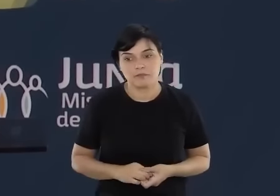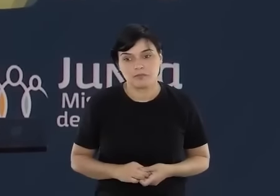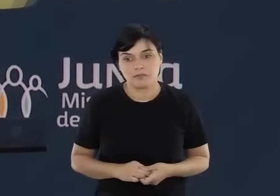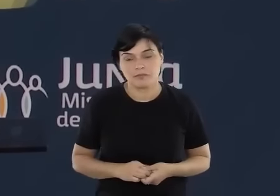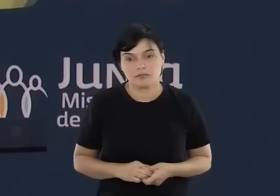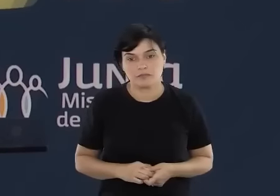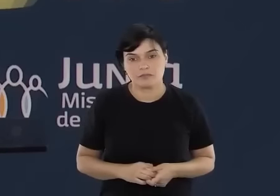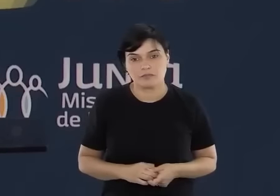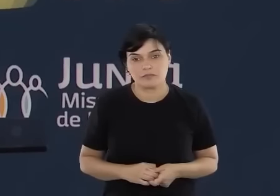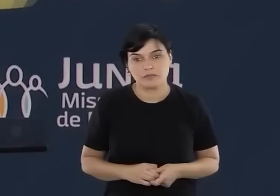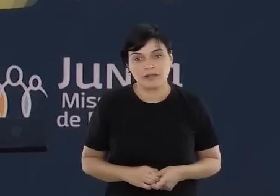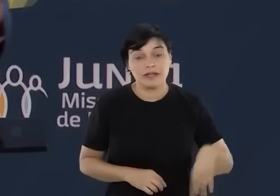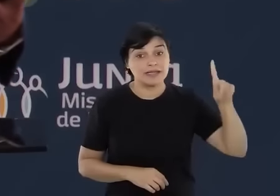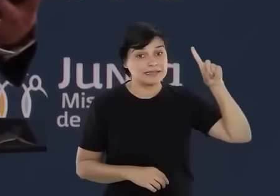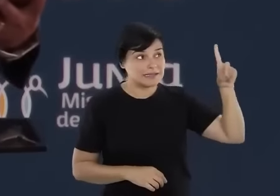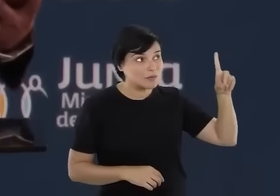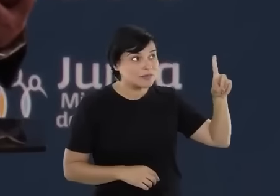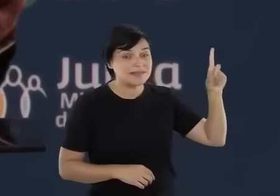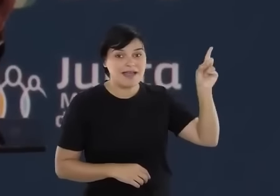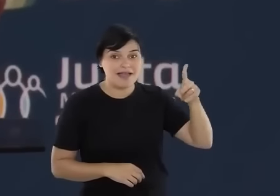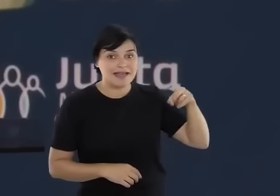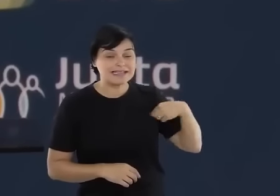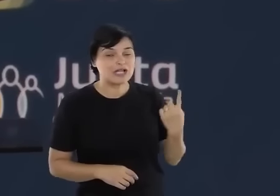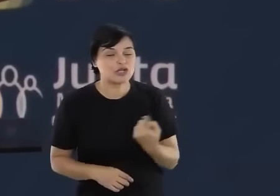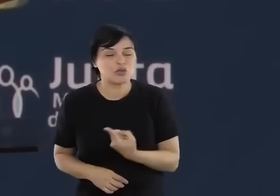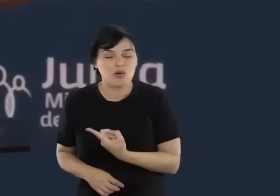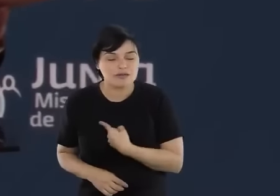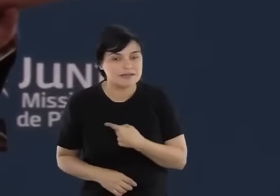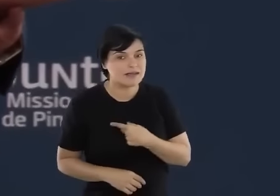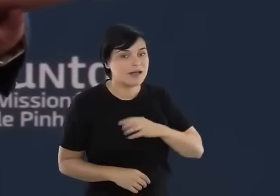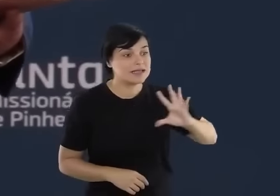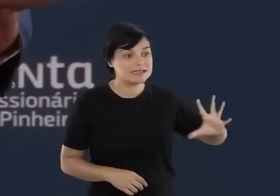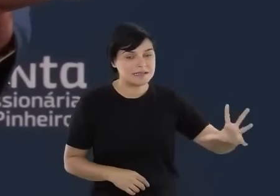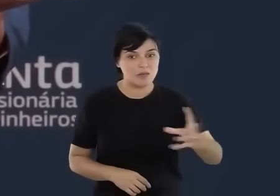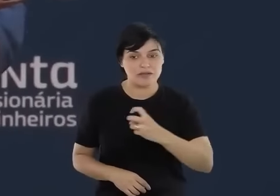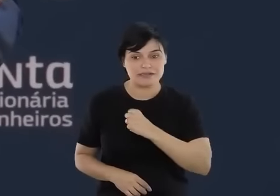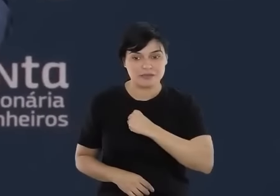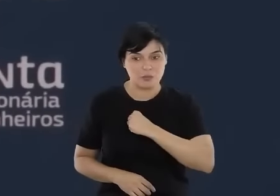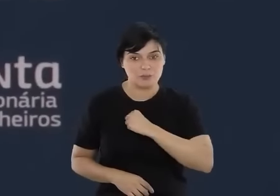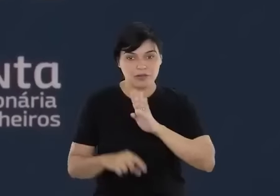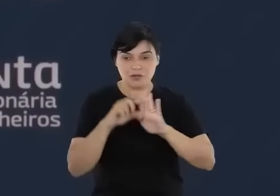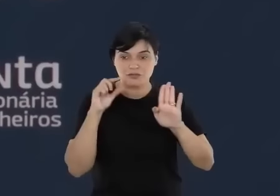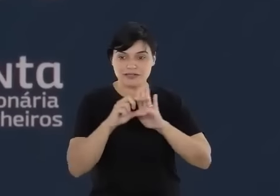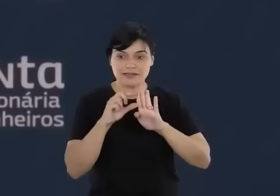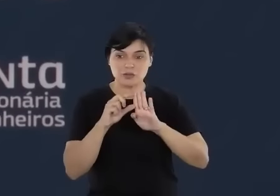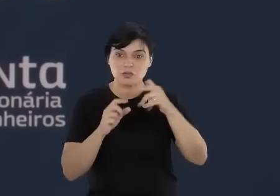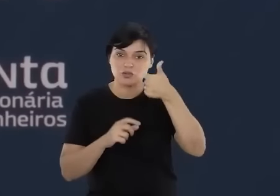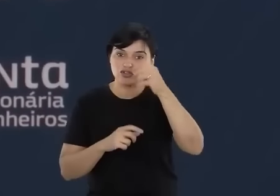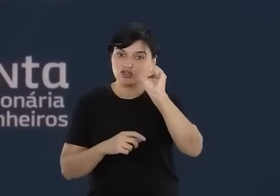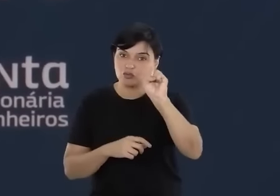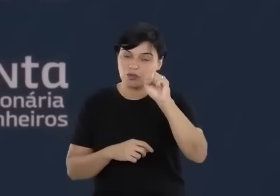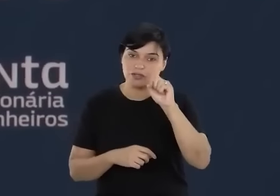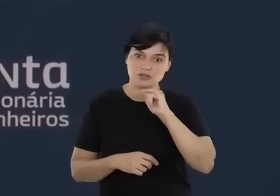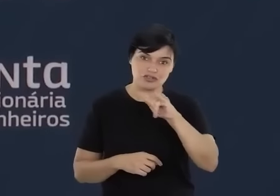Deus é o Deus da nossa salvação porque o Versículo 18 nos informa que Paulo pregava sobre